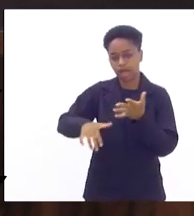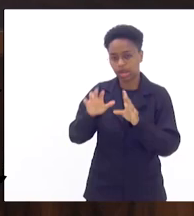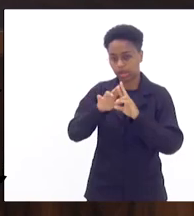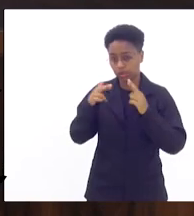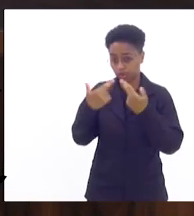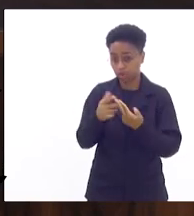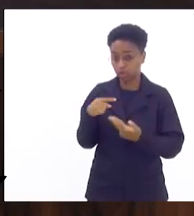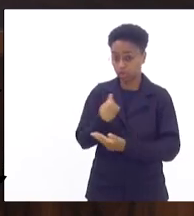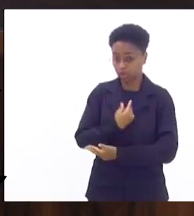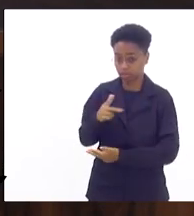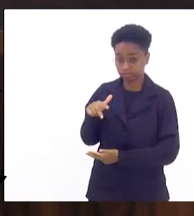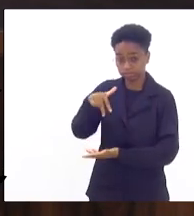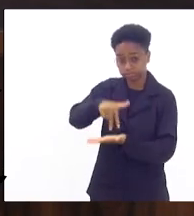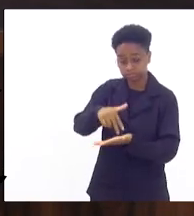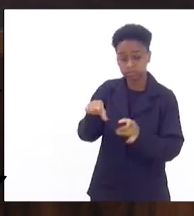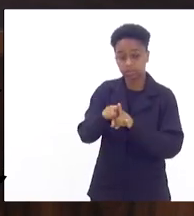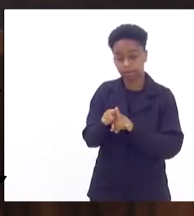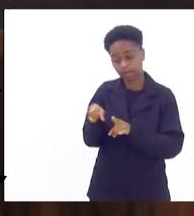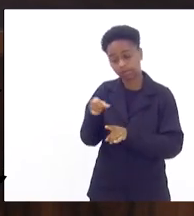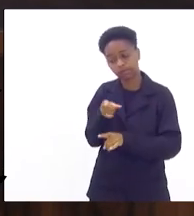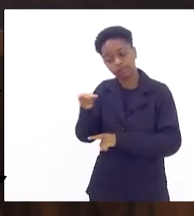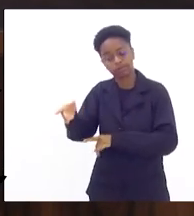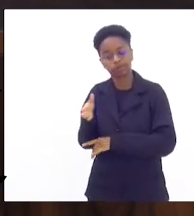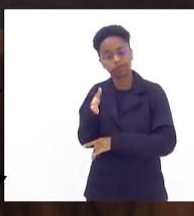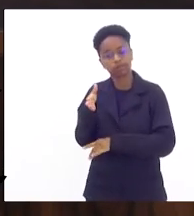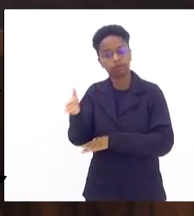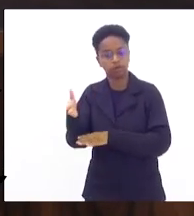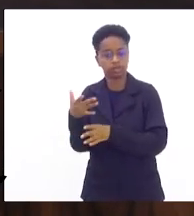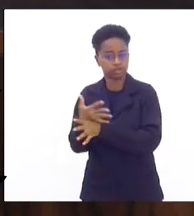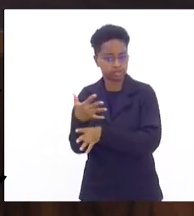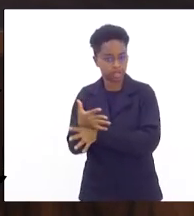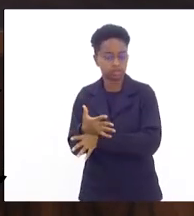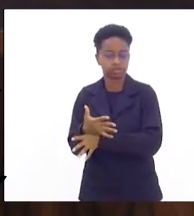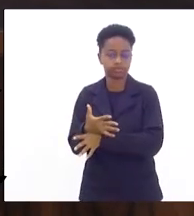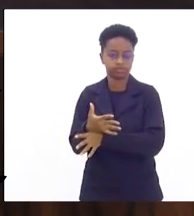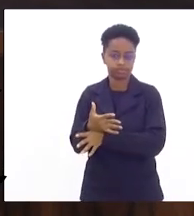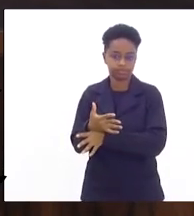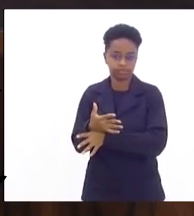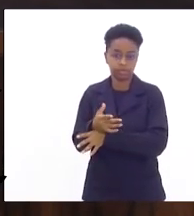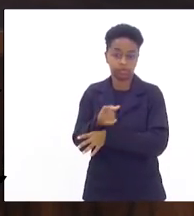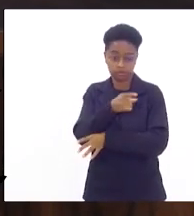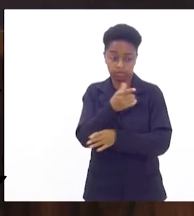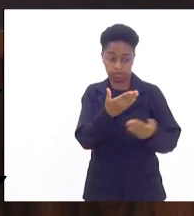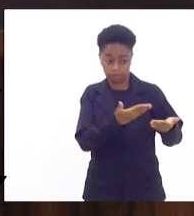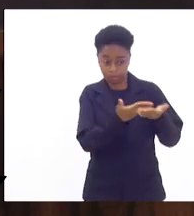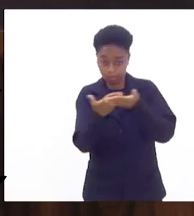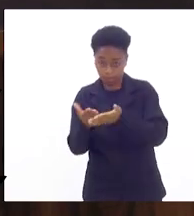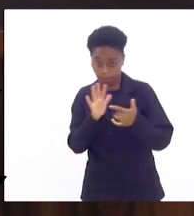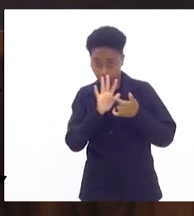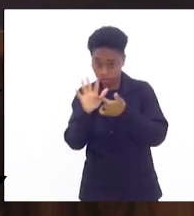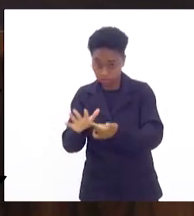tivemos presente, inclusive, também lá no município, com a sua participação, deputado, só nos trouxe esse problema.